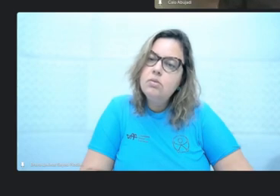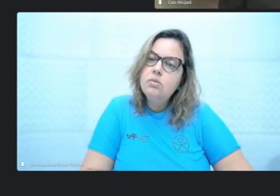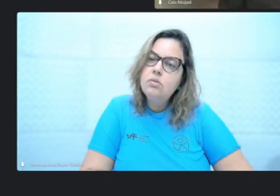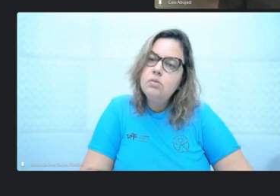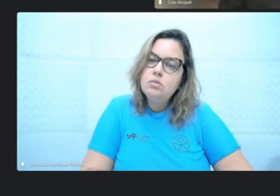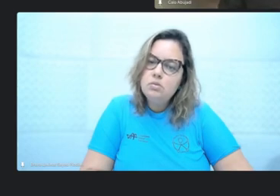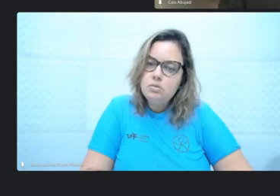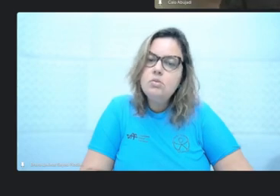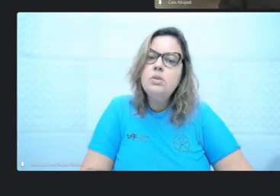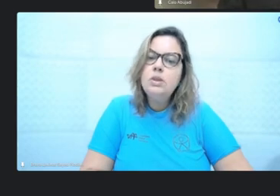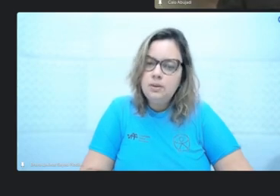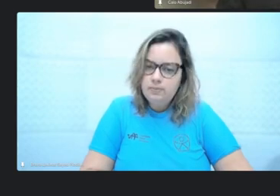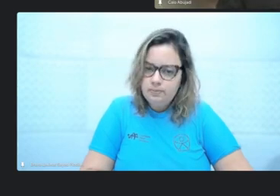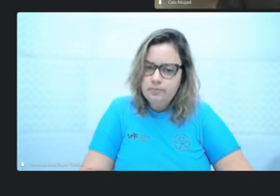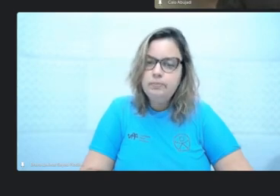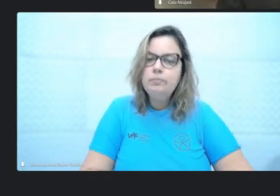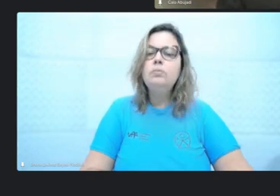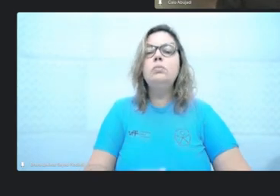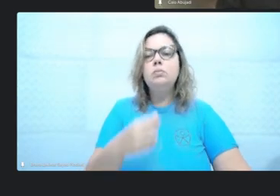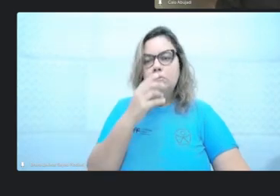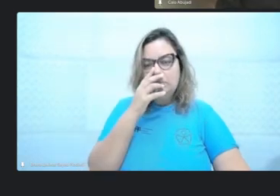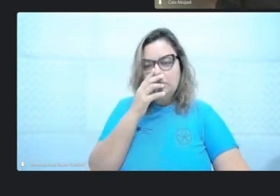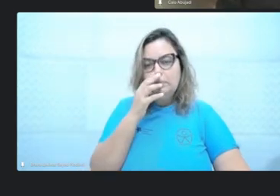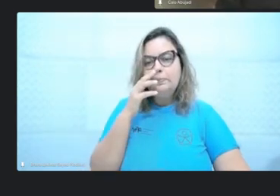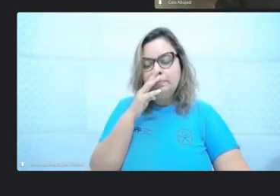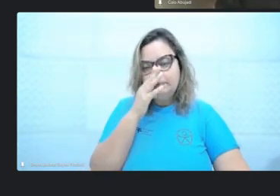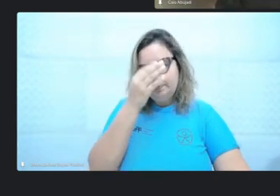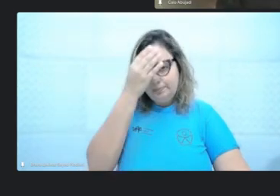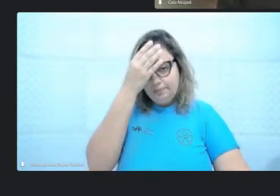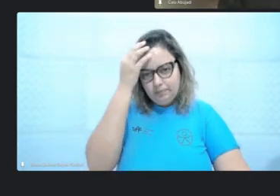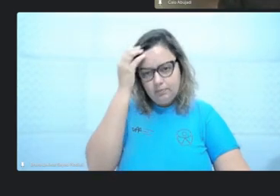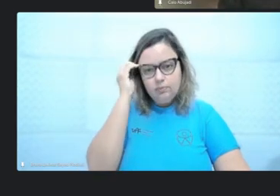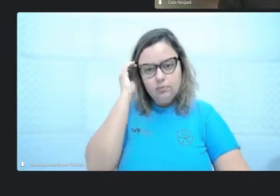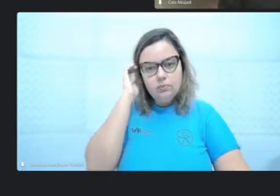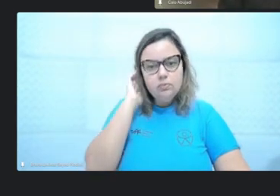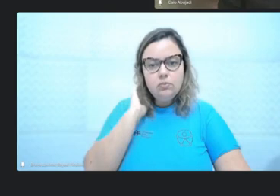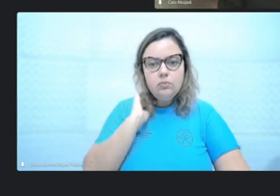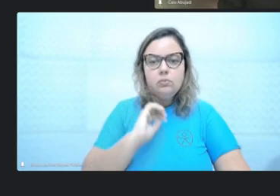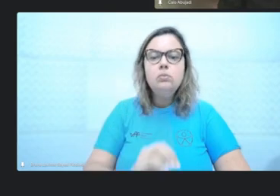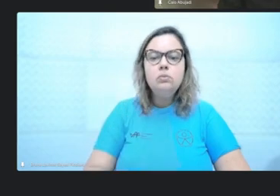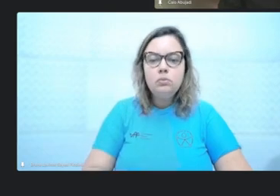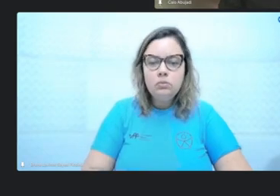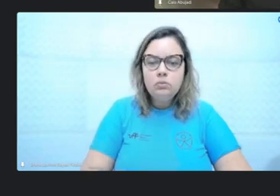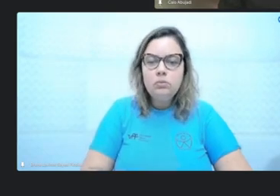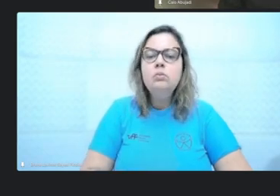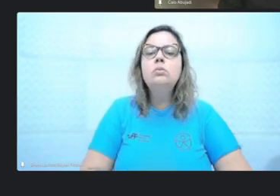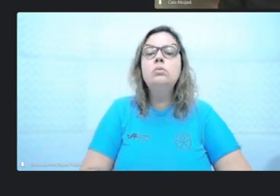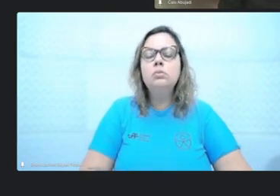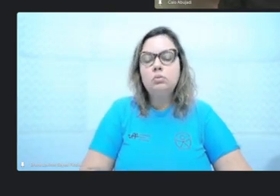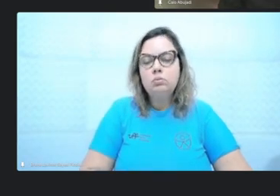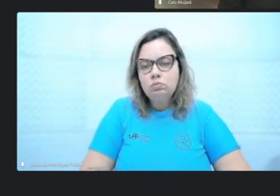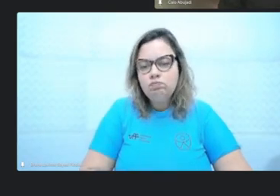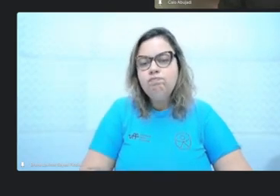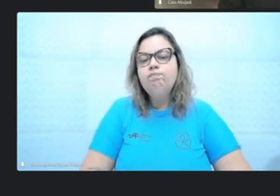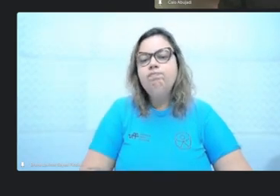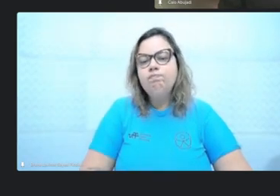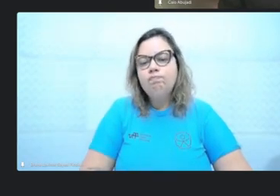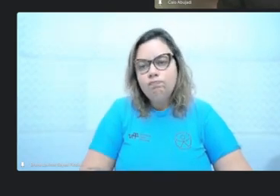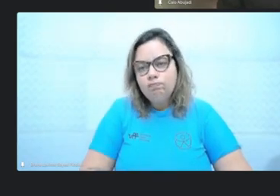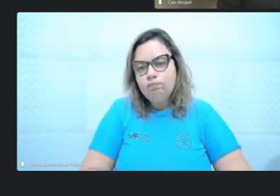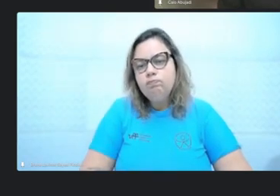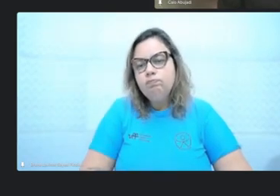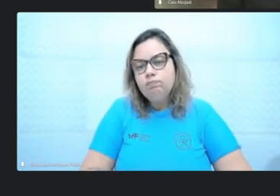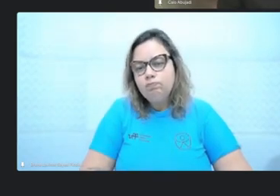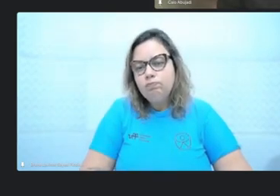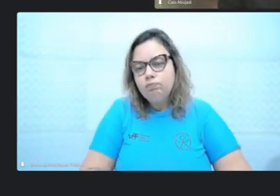liberação miofascial especializada, sim, em PNI. Eu preciso de bons ortodontistas, porque toda essa região da